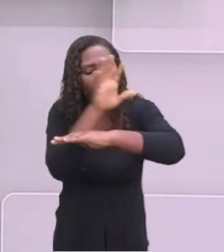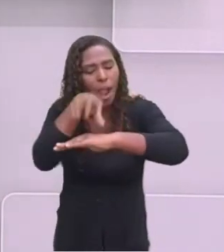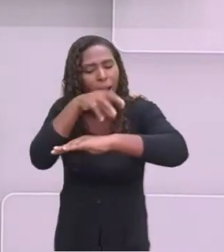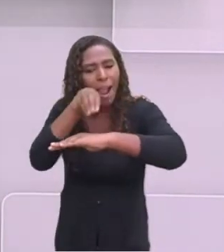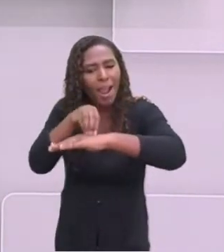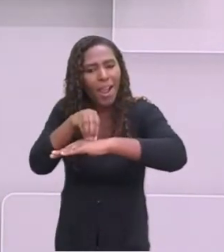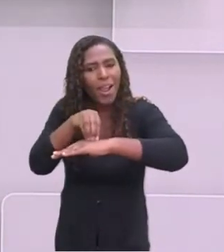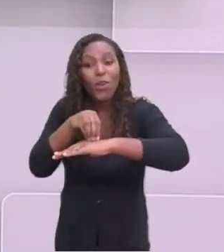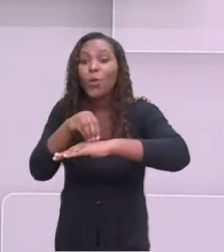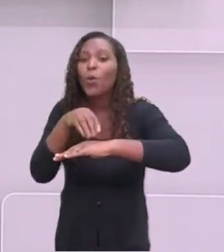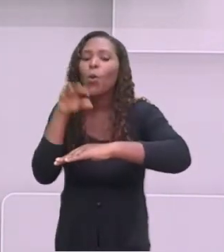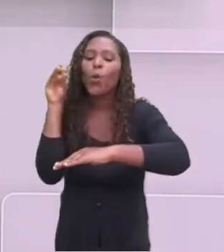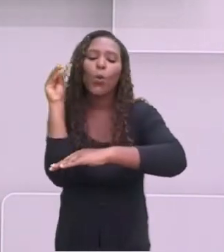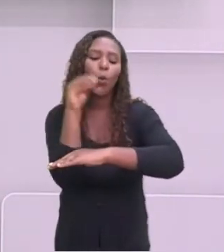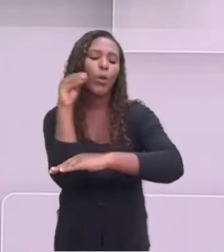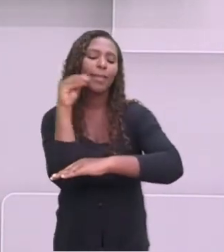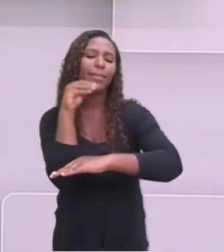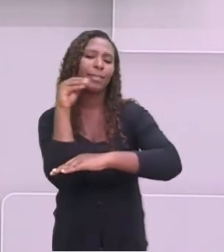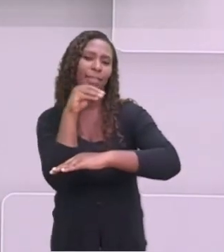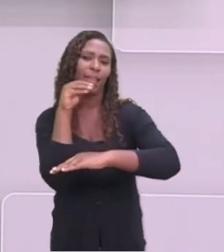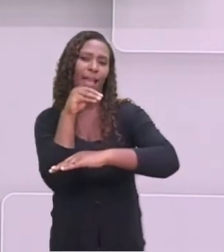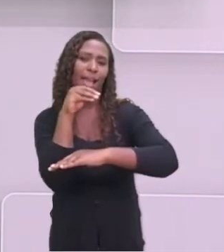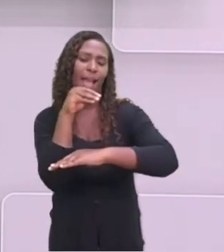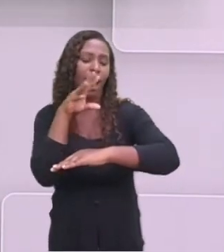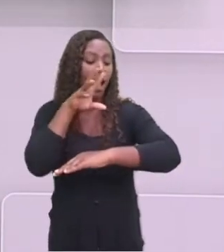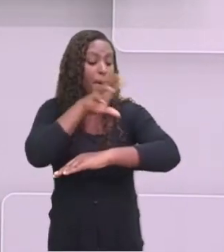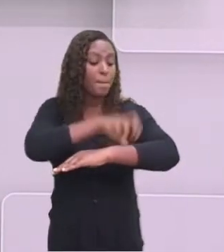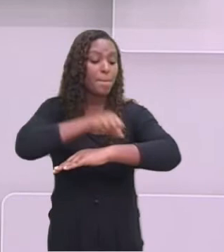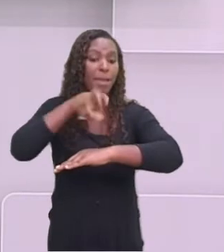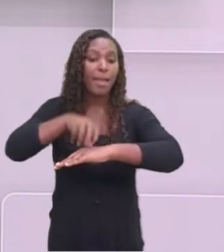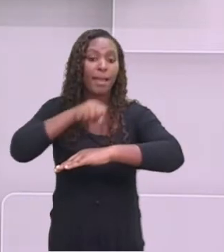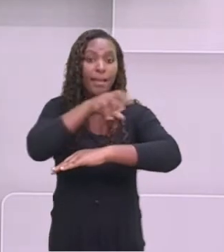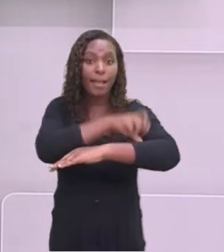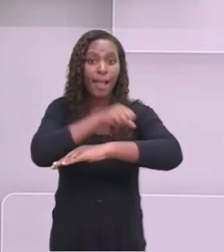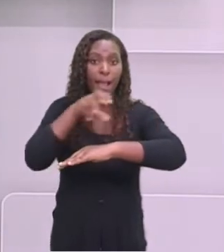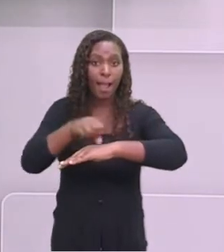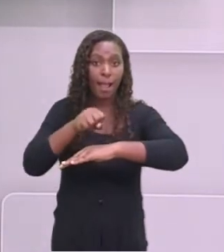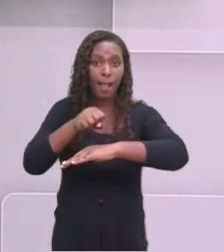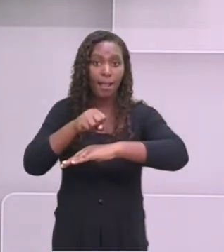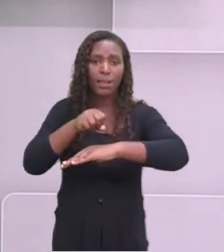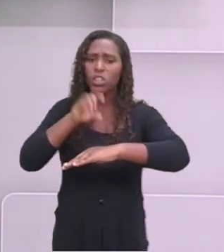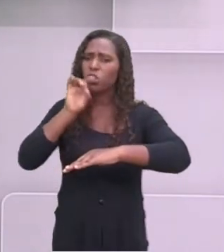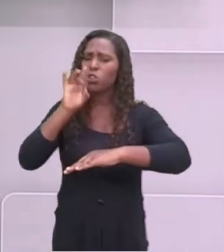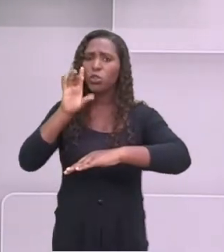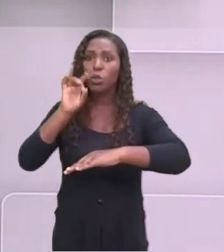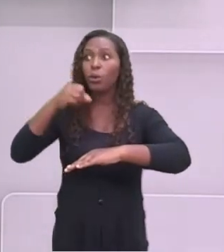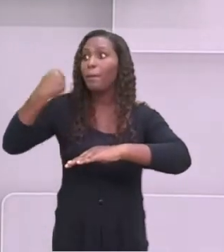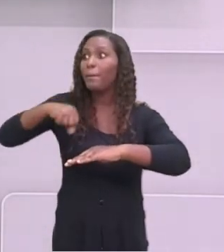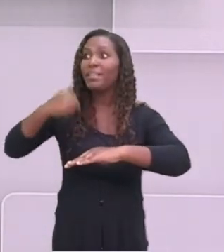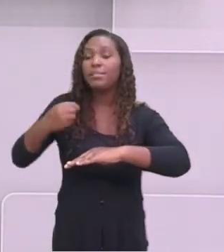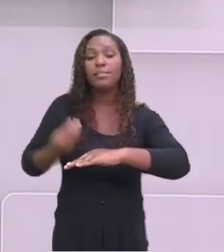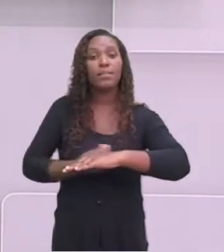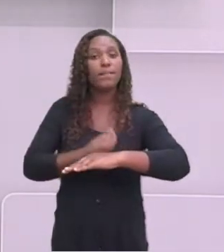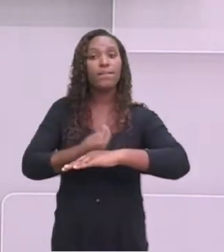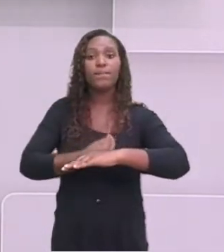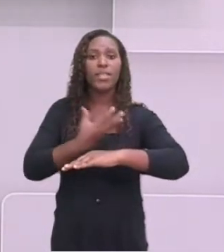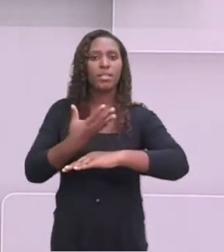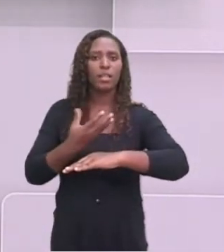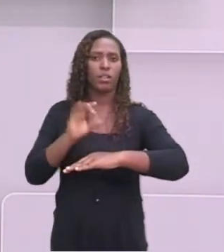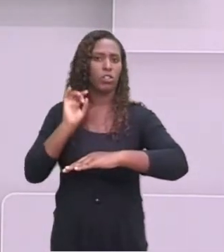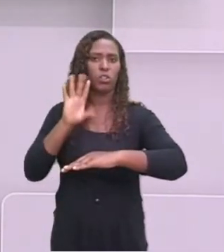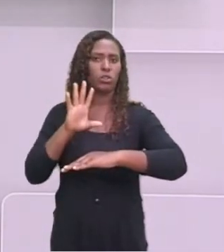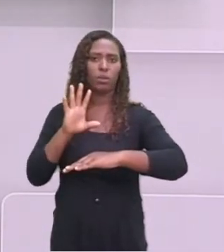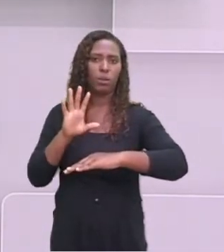da natureza somente aquilo que é necessário para a manutenção da vida. As pessoas